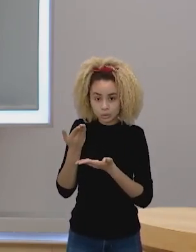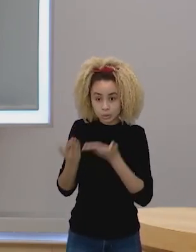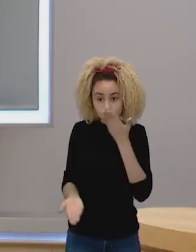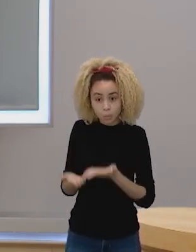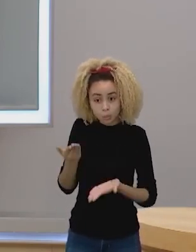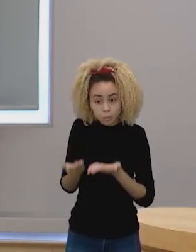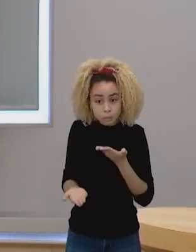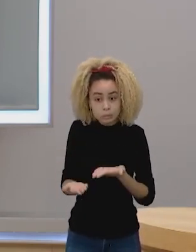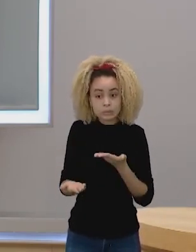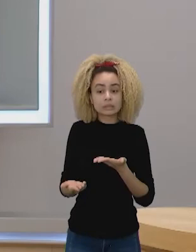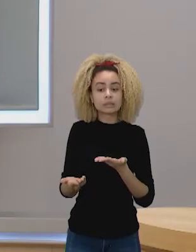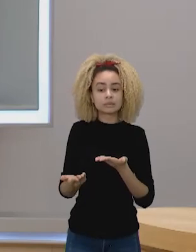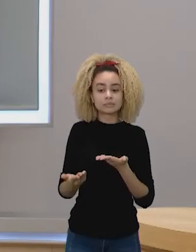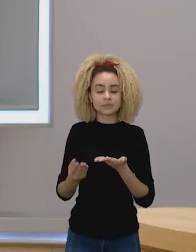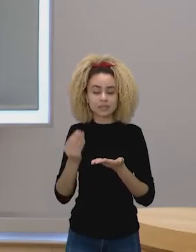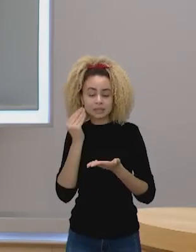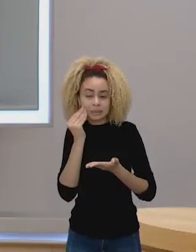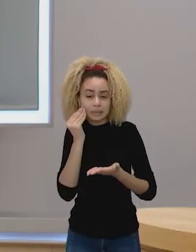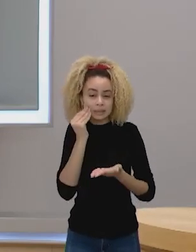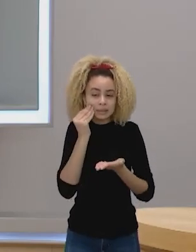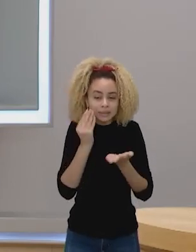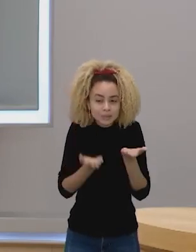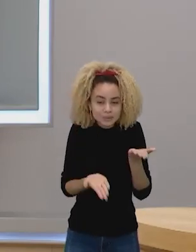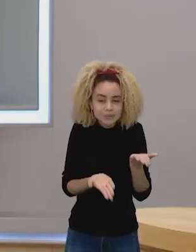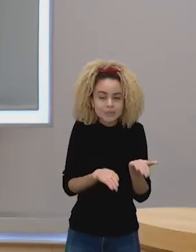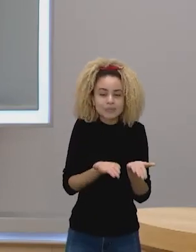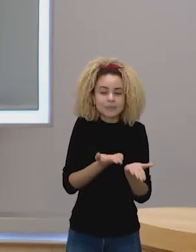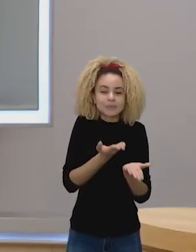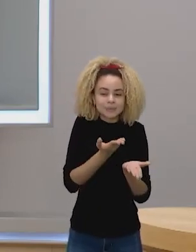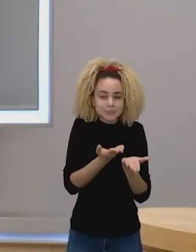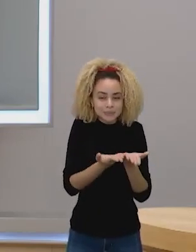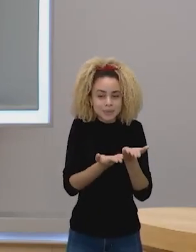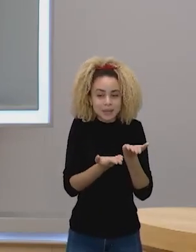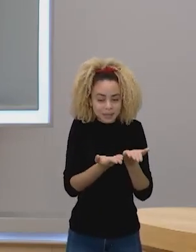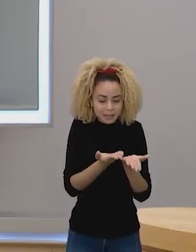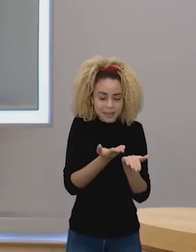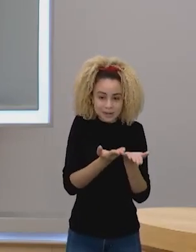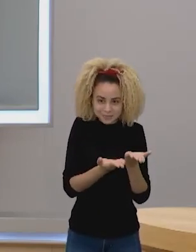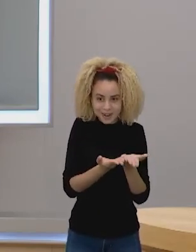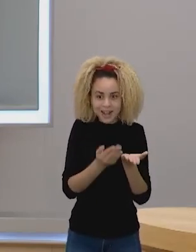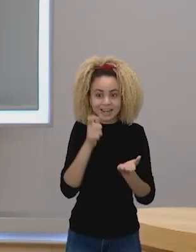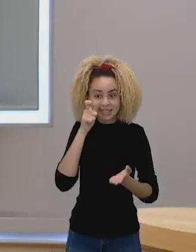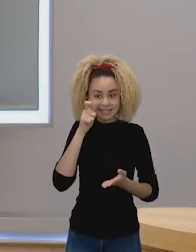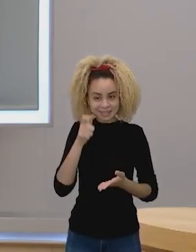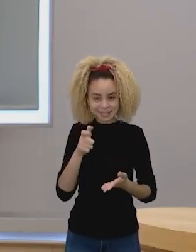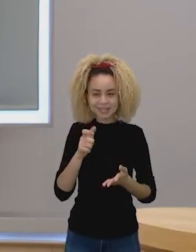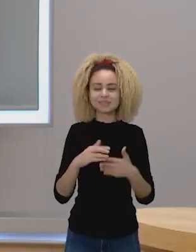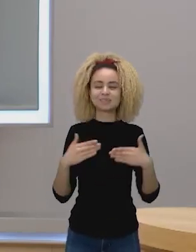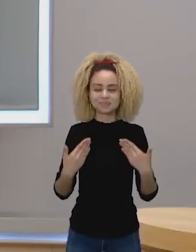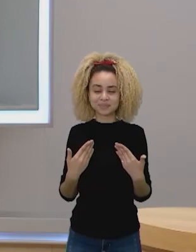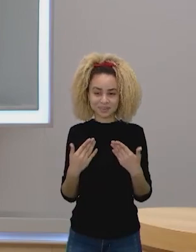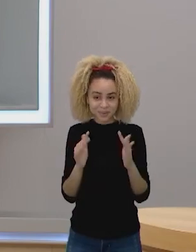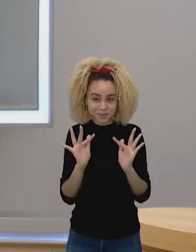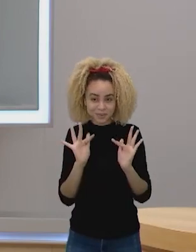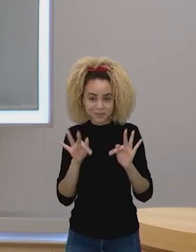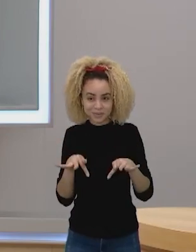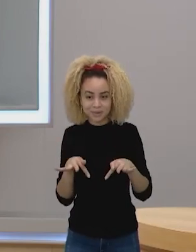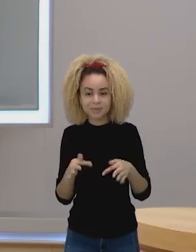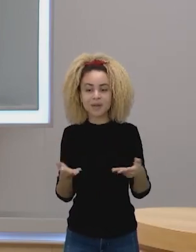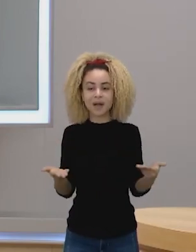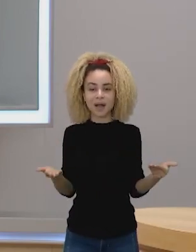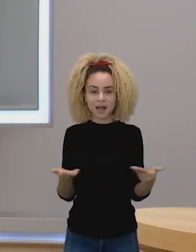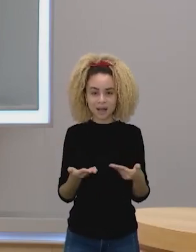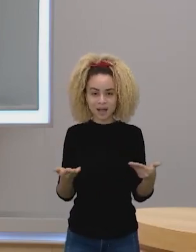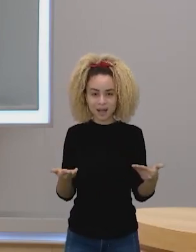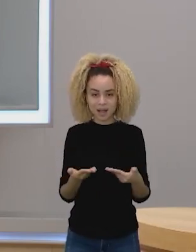térmico buscando o equilíbrio. Não é interessante essa aula de ciências? Bom, a gente vai ficando por aqui, vamos fazer aí as retomadas